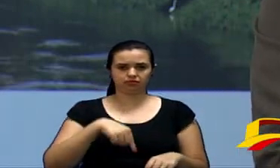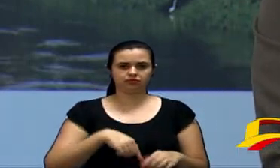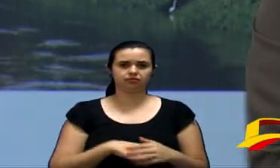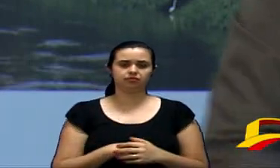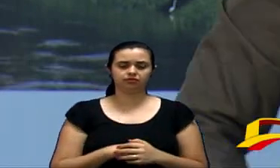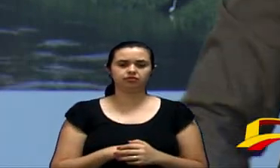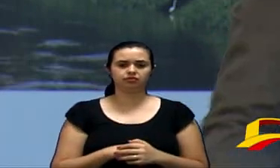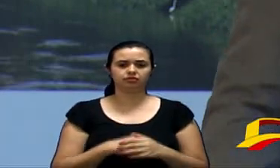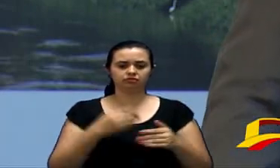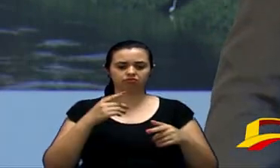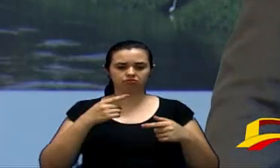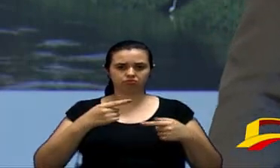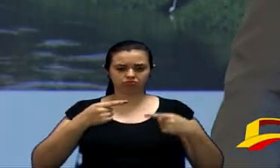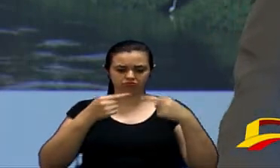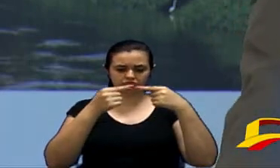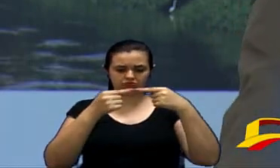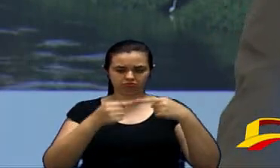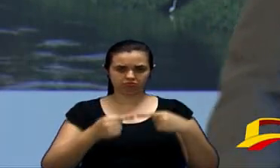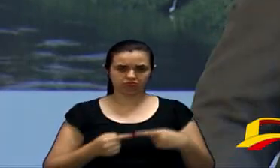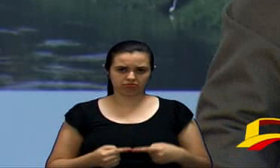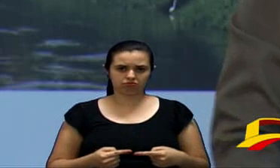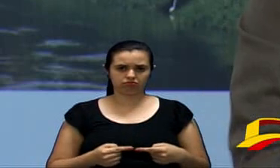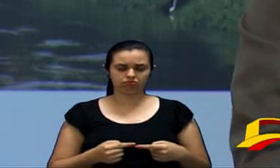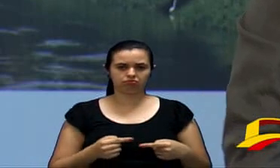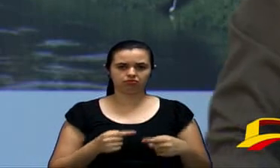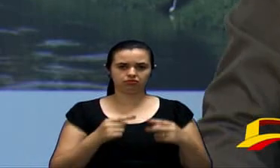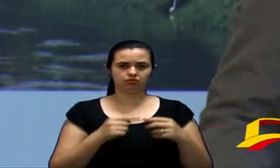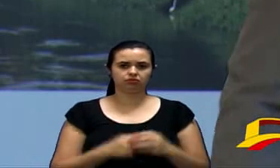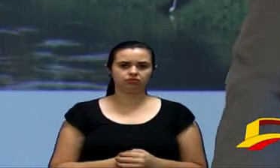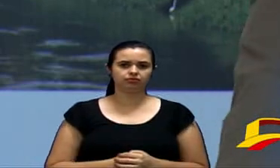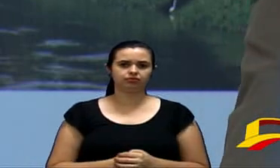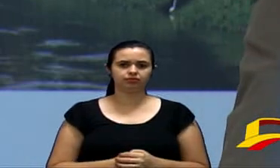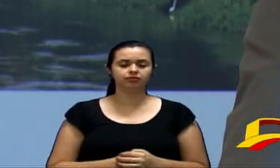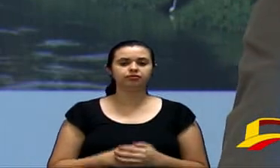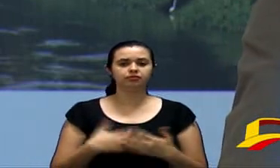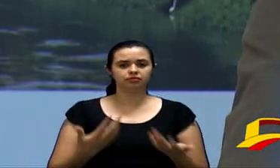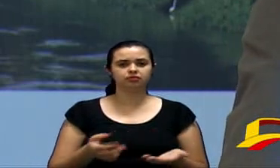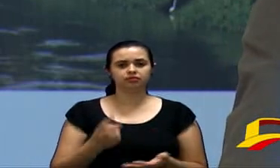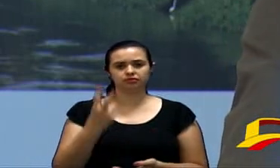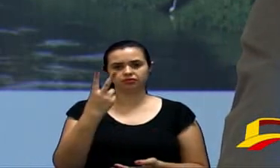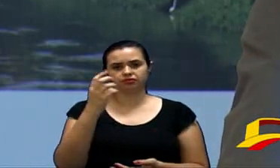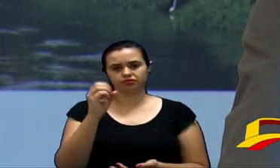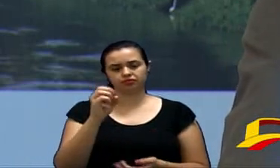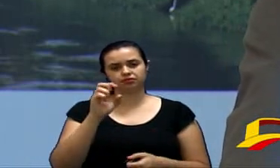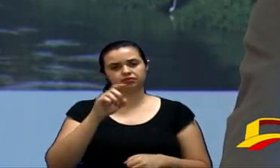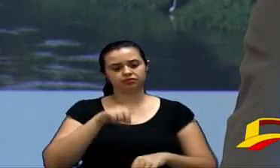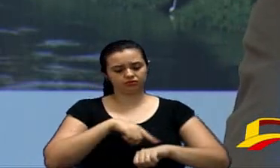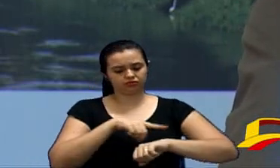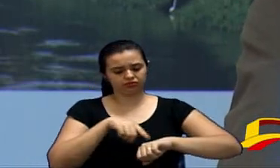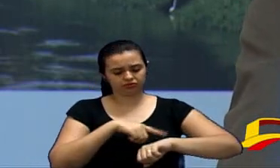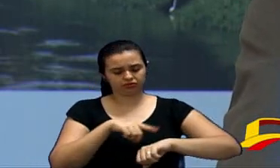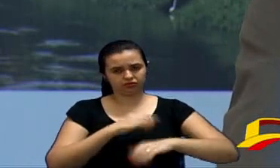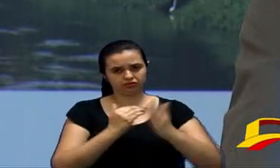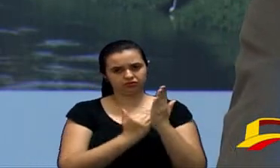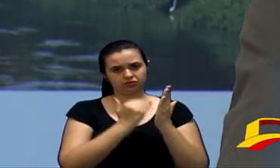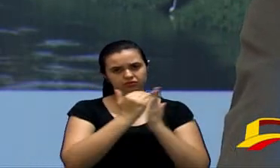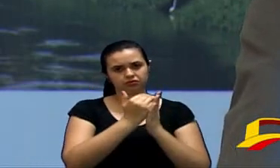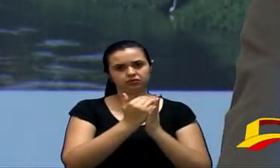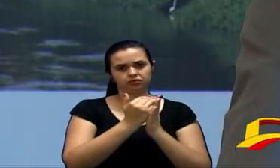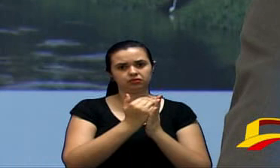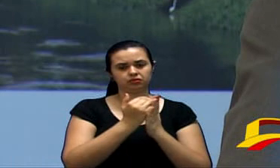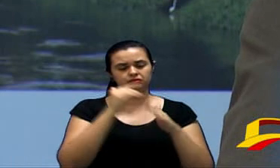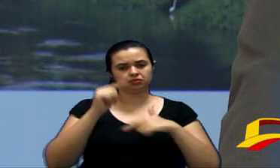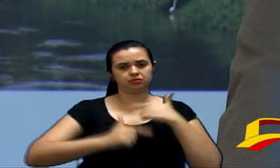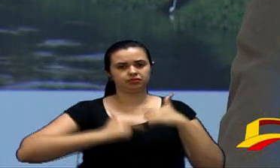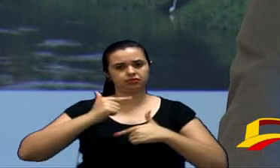é corrigido pelo PCA mensalmente. Então, essas 20 horas a mais para a Polícia Militar, para a Operação Delegada,